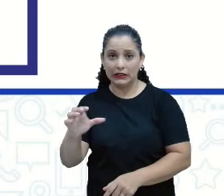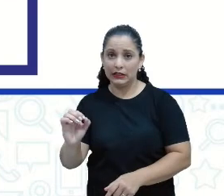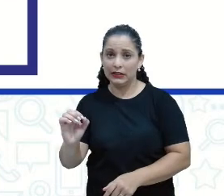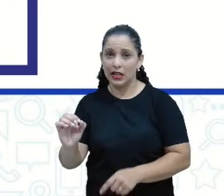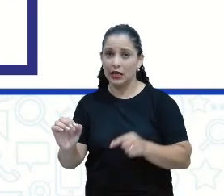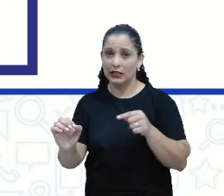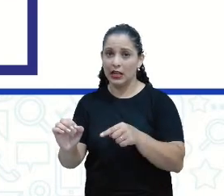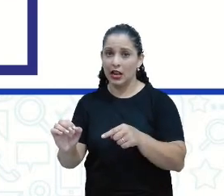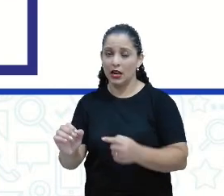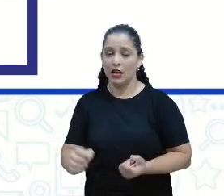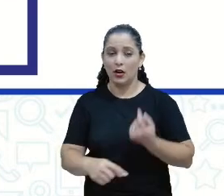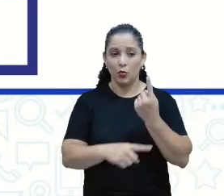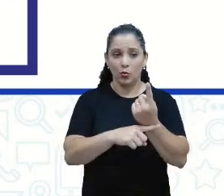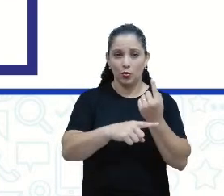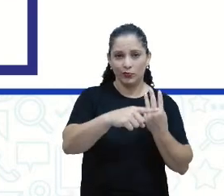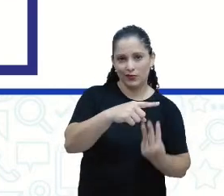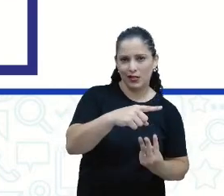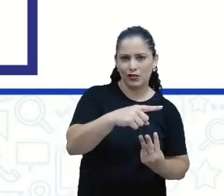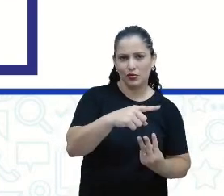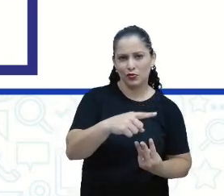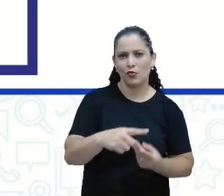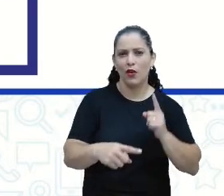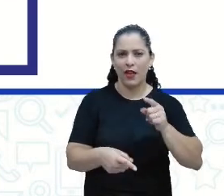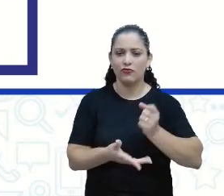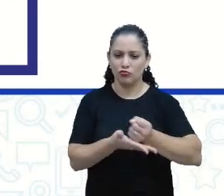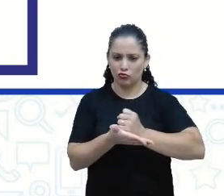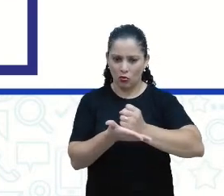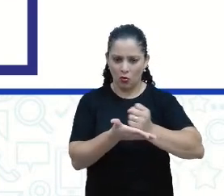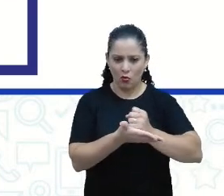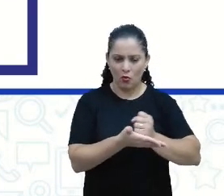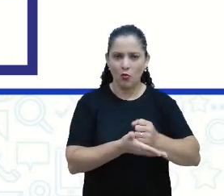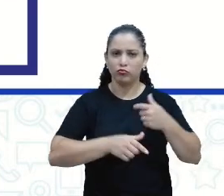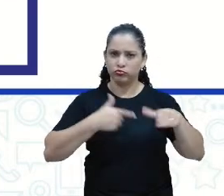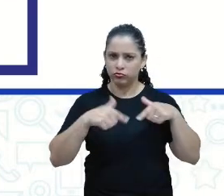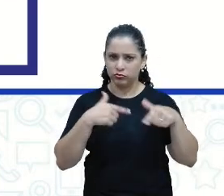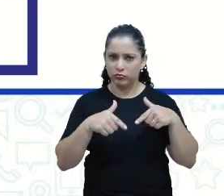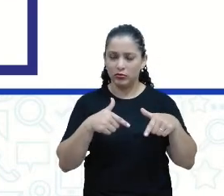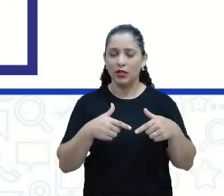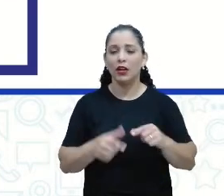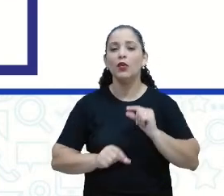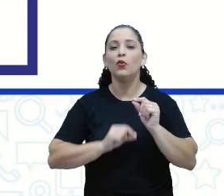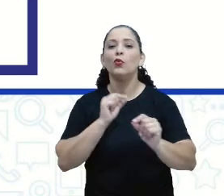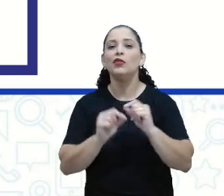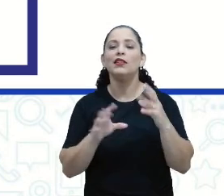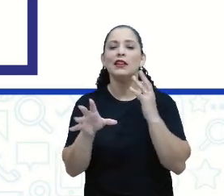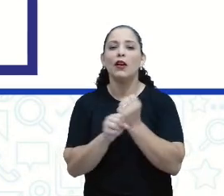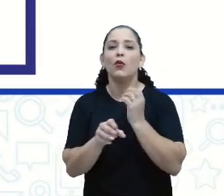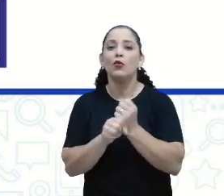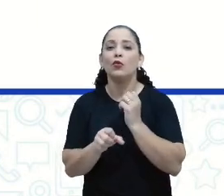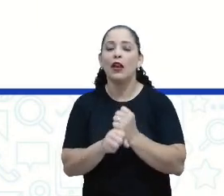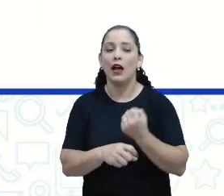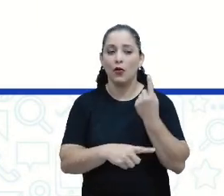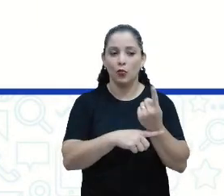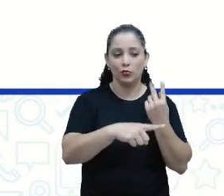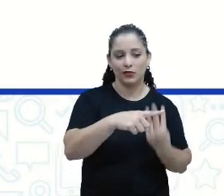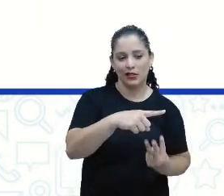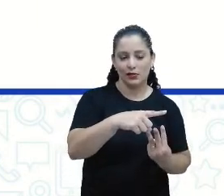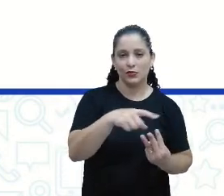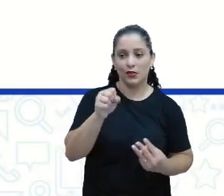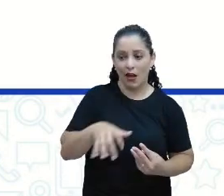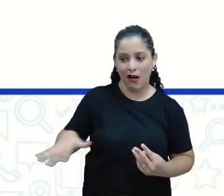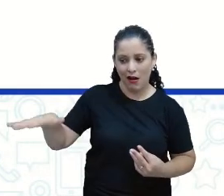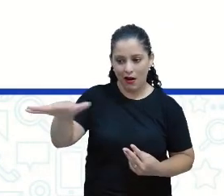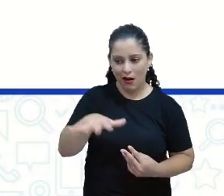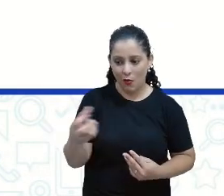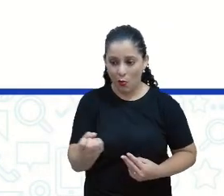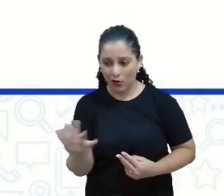quantidade serão gamers, certo? Então, aí eu preciso calcular 1/3 de 30. Então, de forma